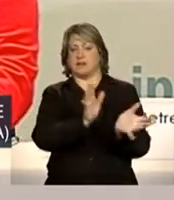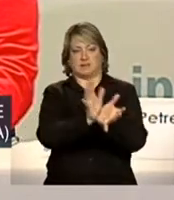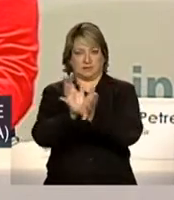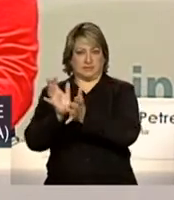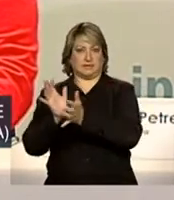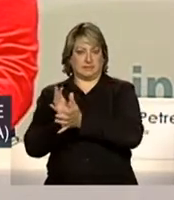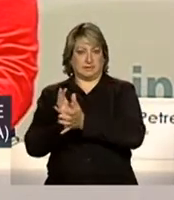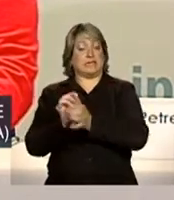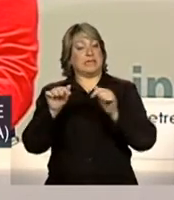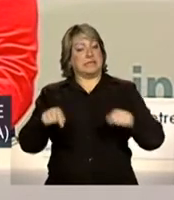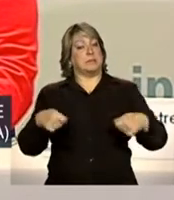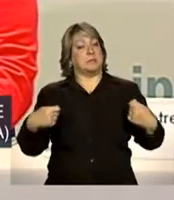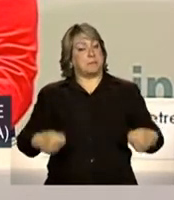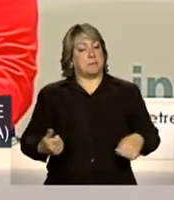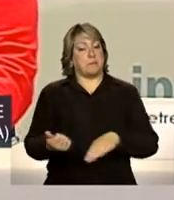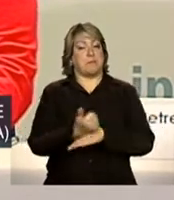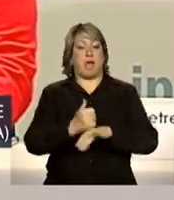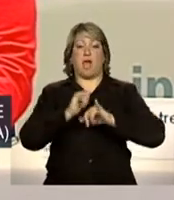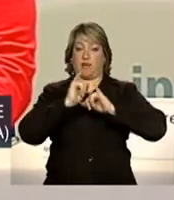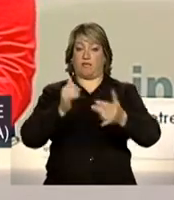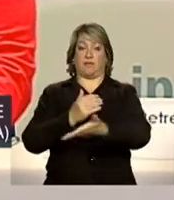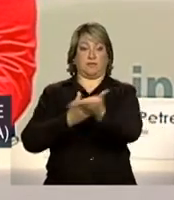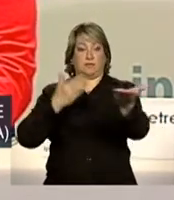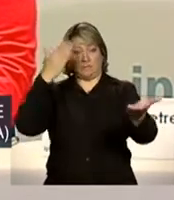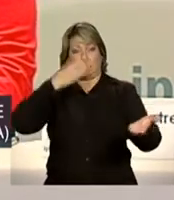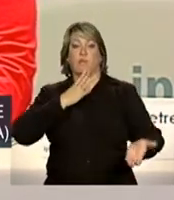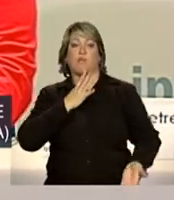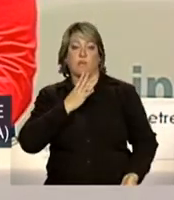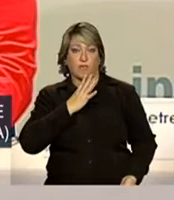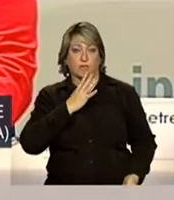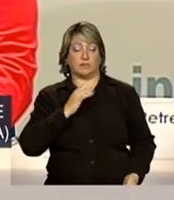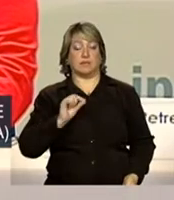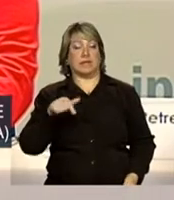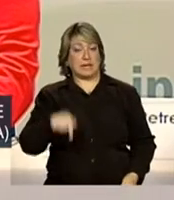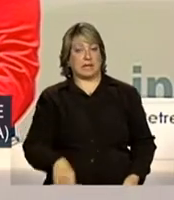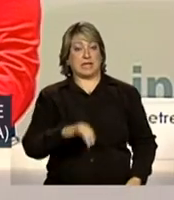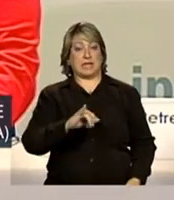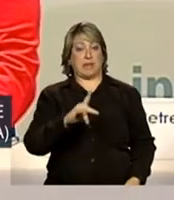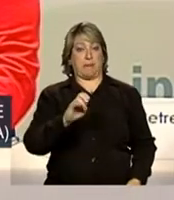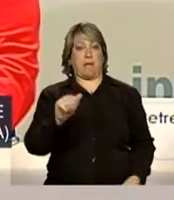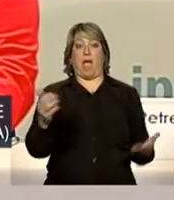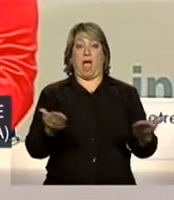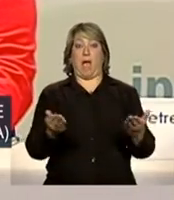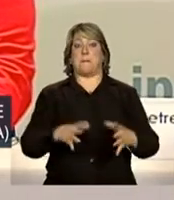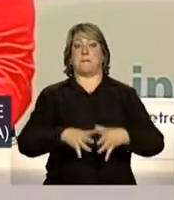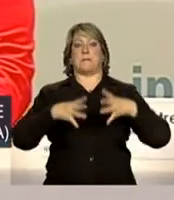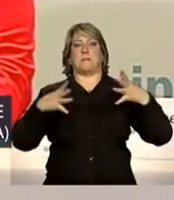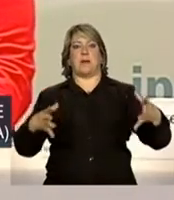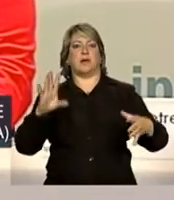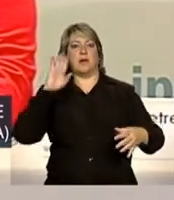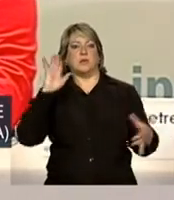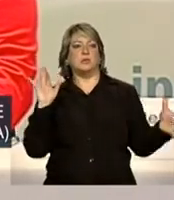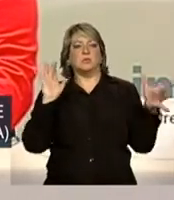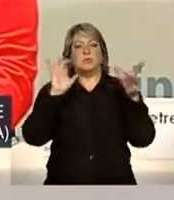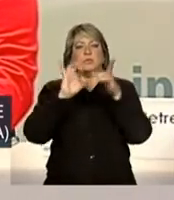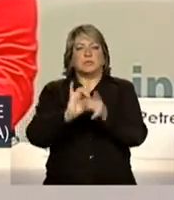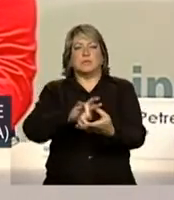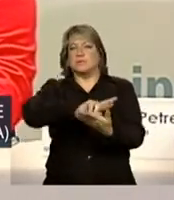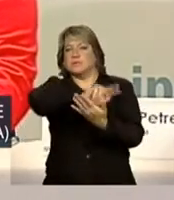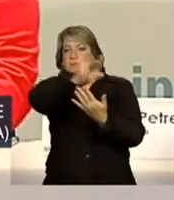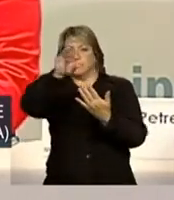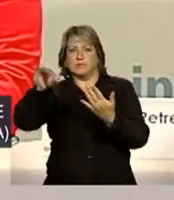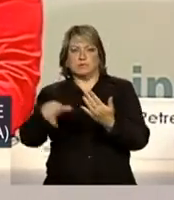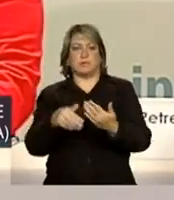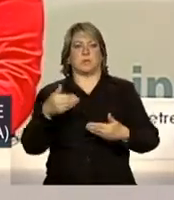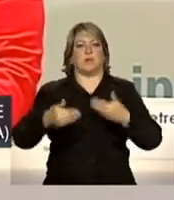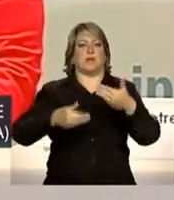que precisa ser melhor conhecido. De fato, a instituição ficou maior em sua interação com os diferentes atores do